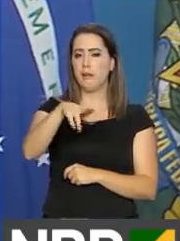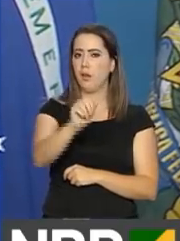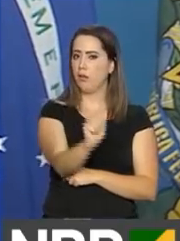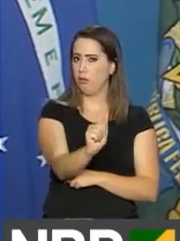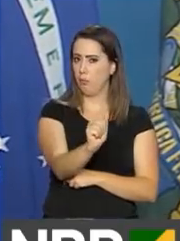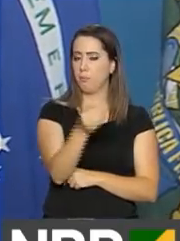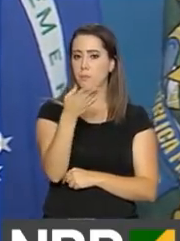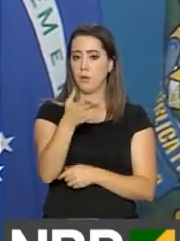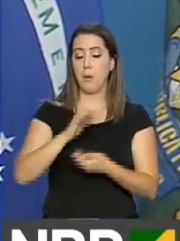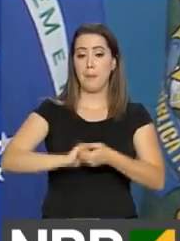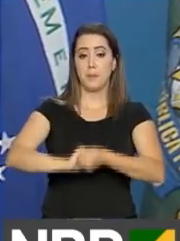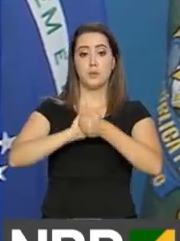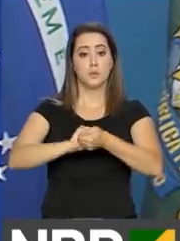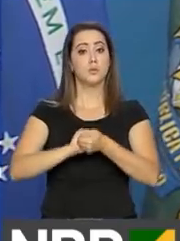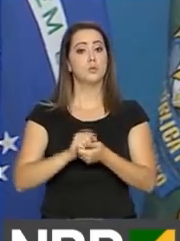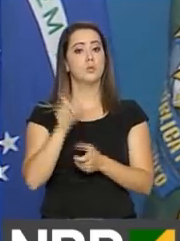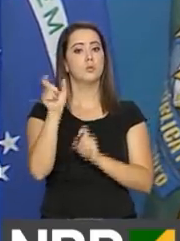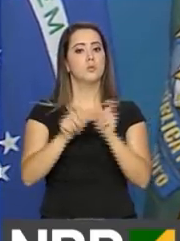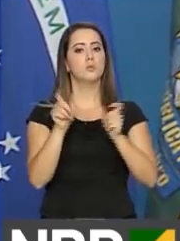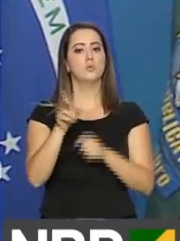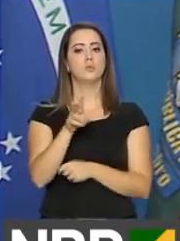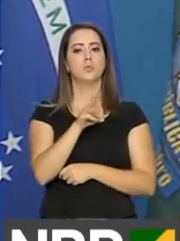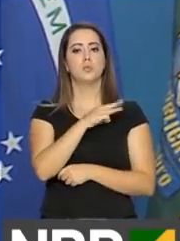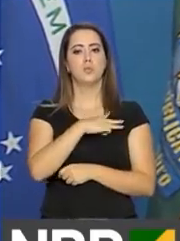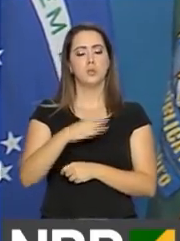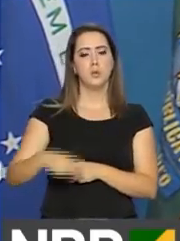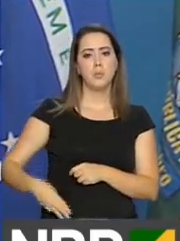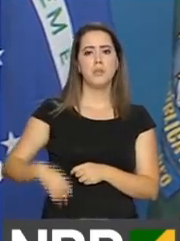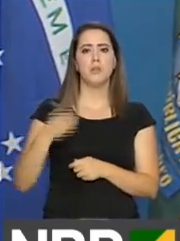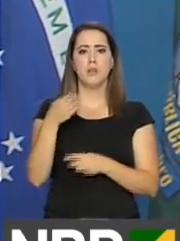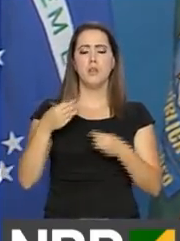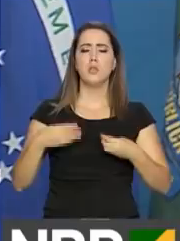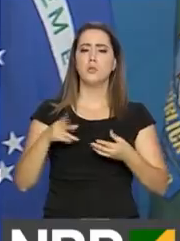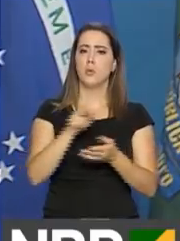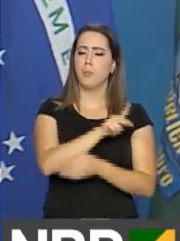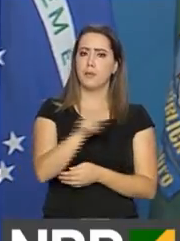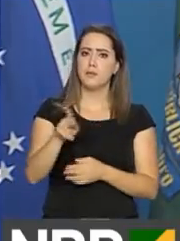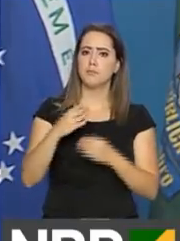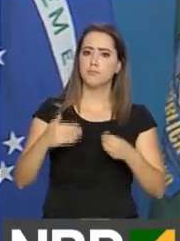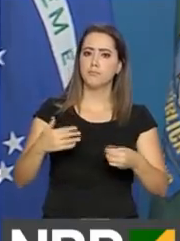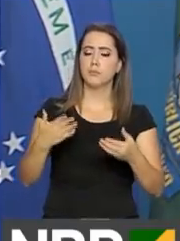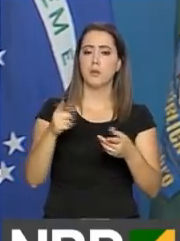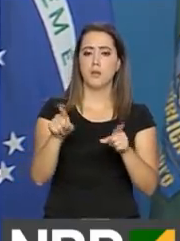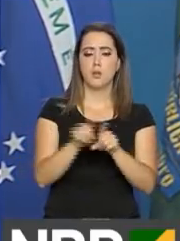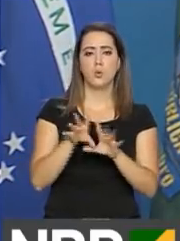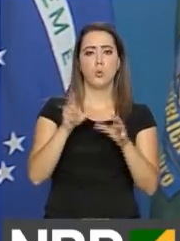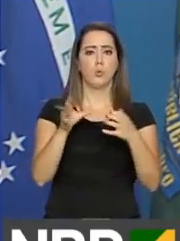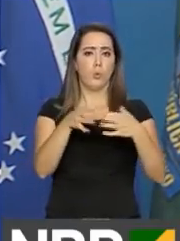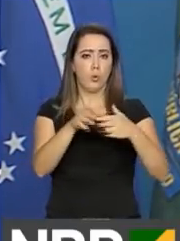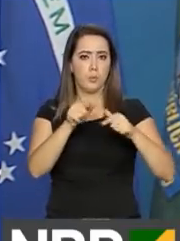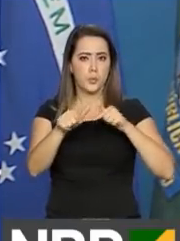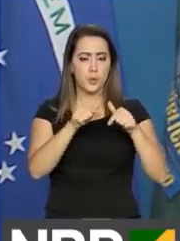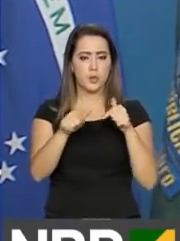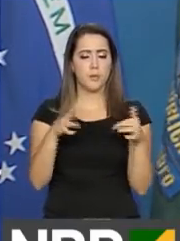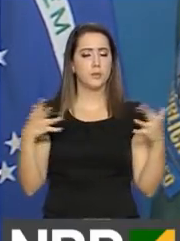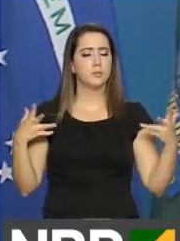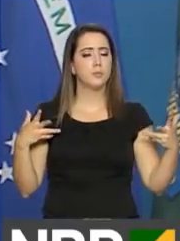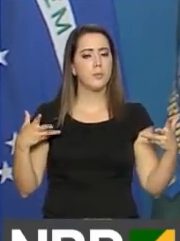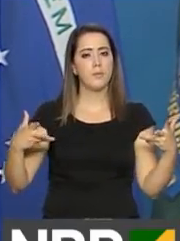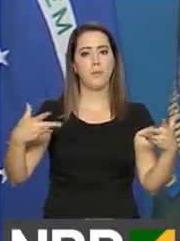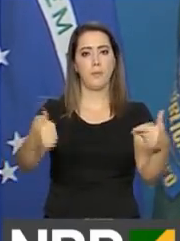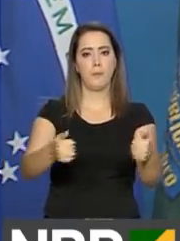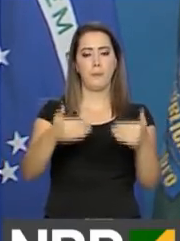deus - ao pedro parenti a sua equipe pelo belíssimo trabalho que realizou à